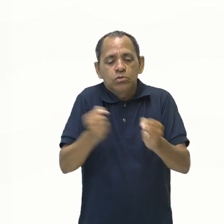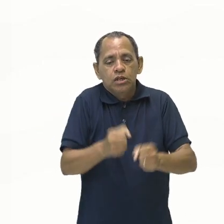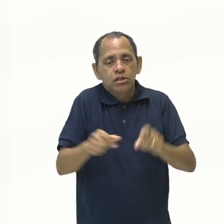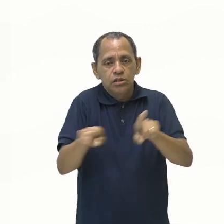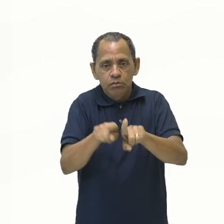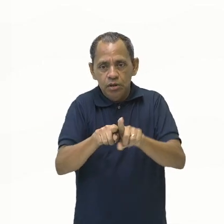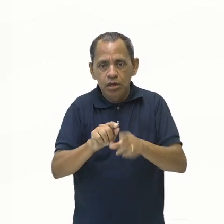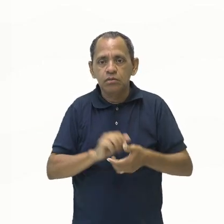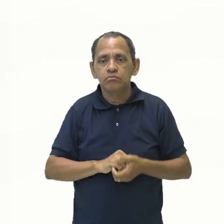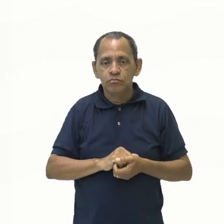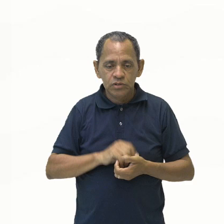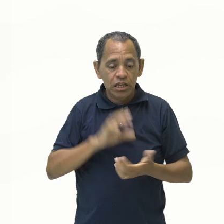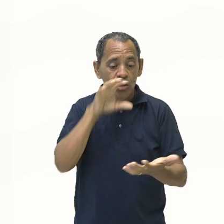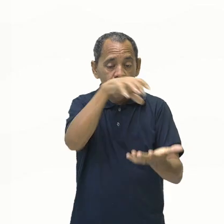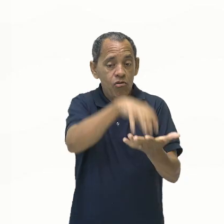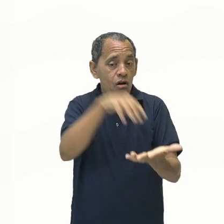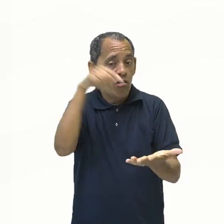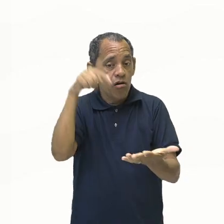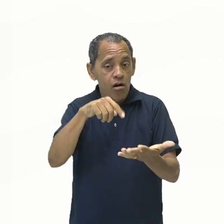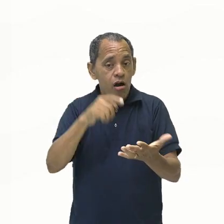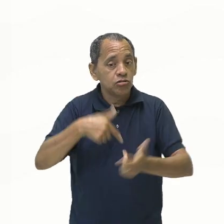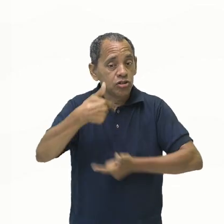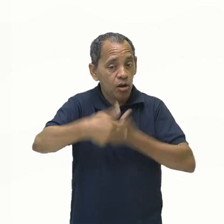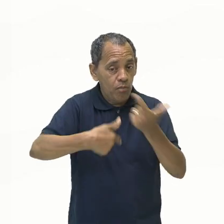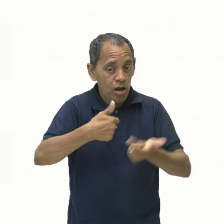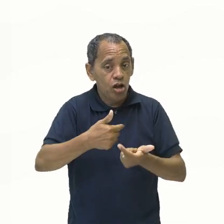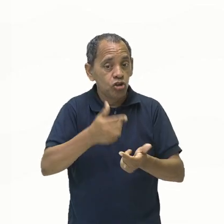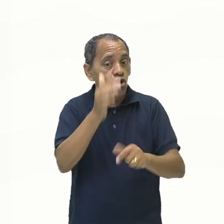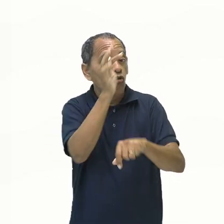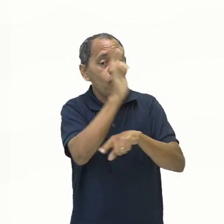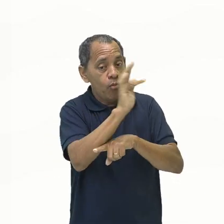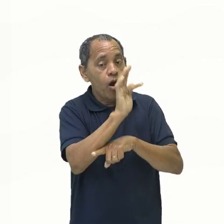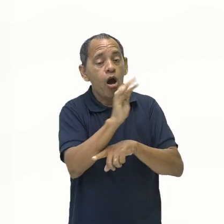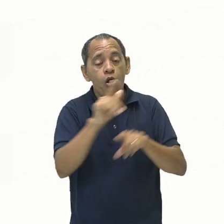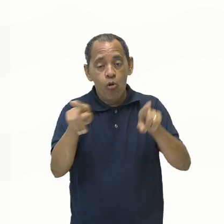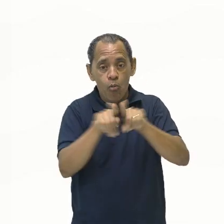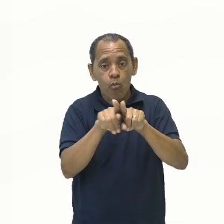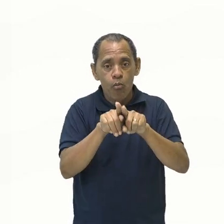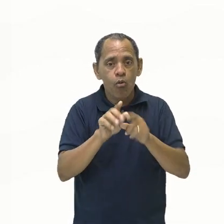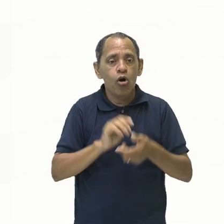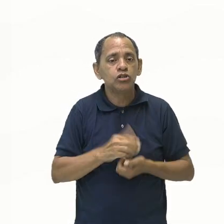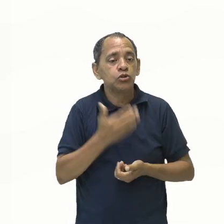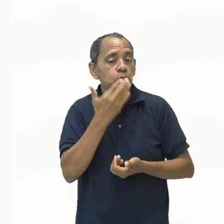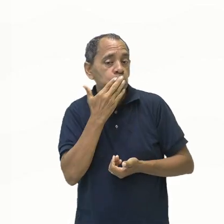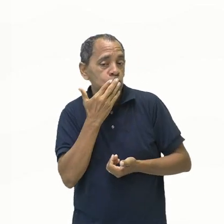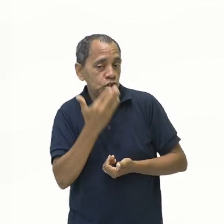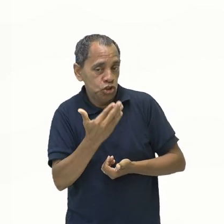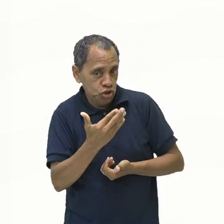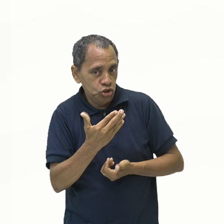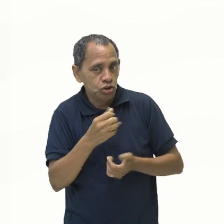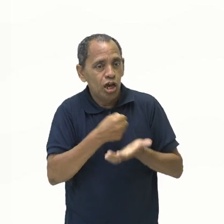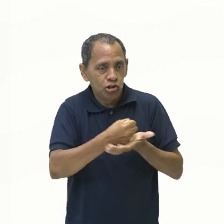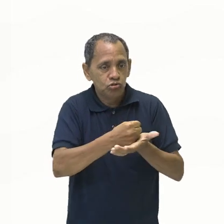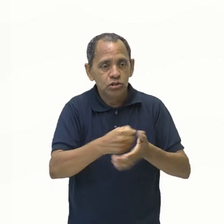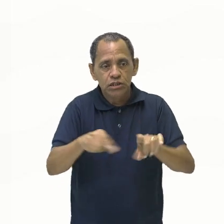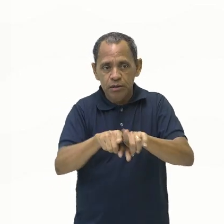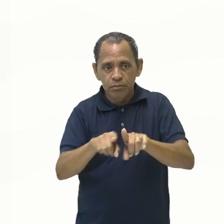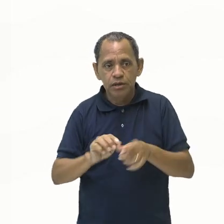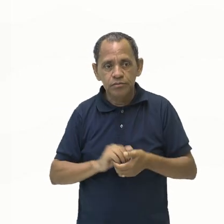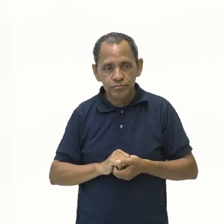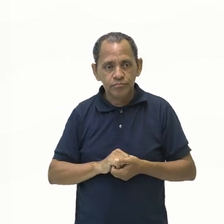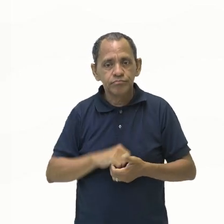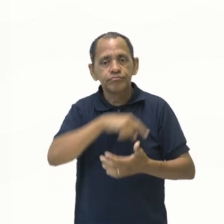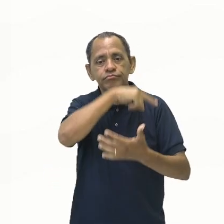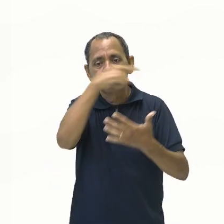trabalhador formal, ele pode ser amparado em casos desse tipo. E também maior acesso